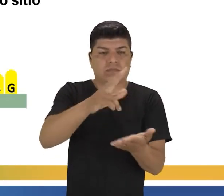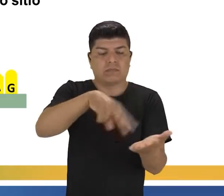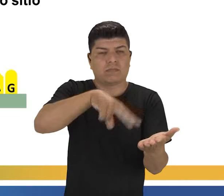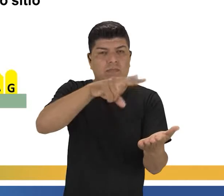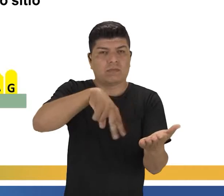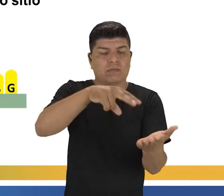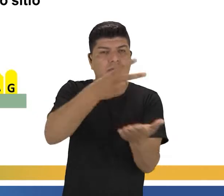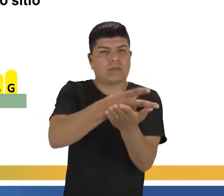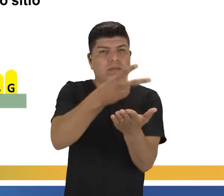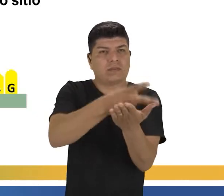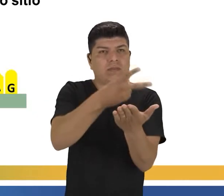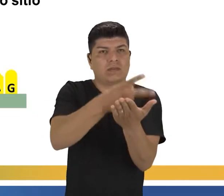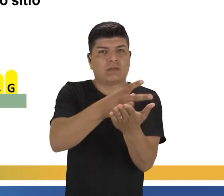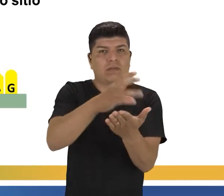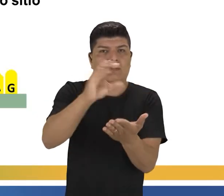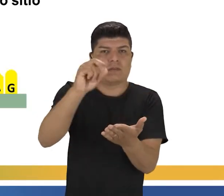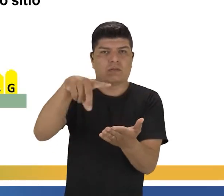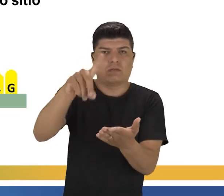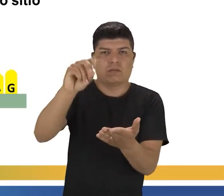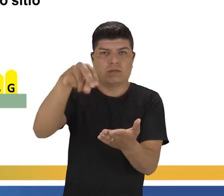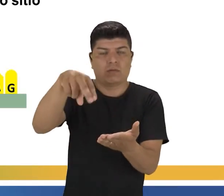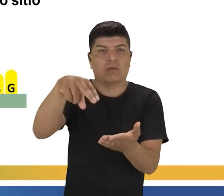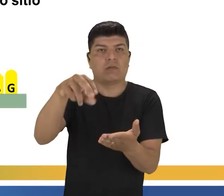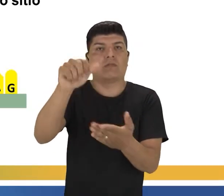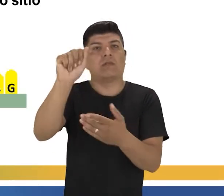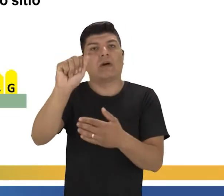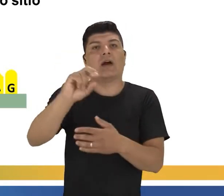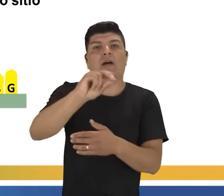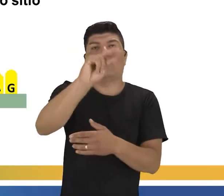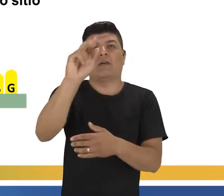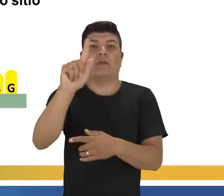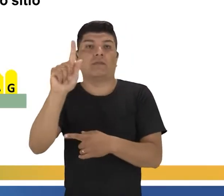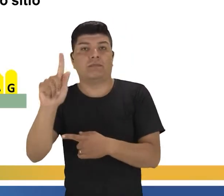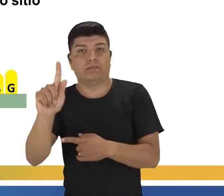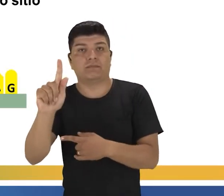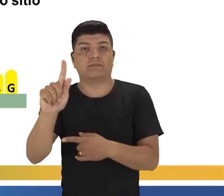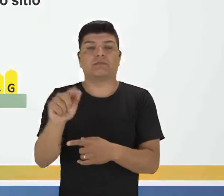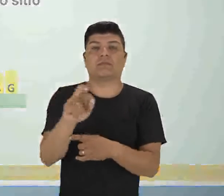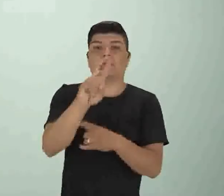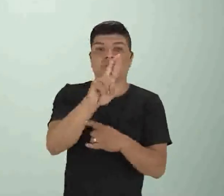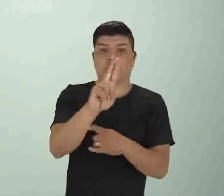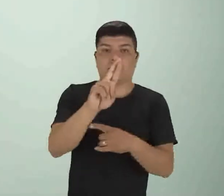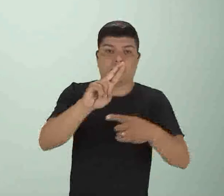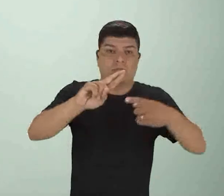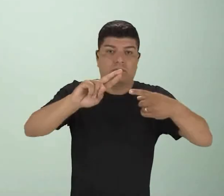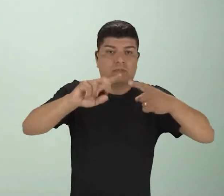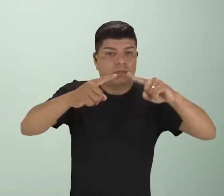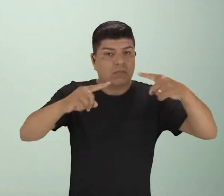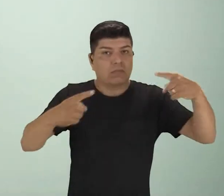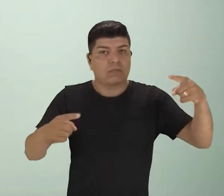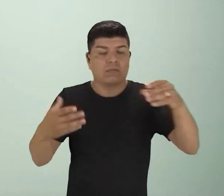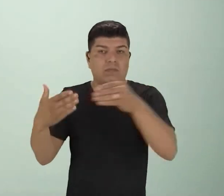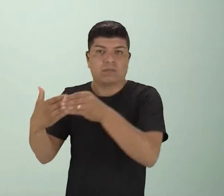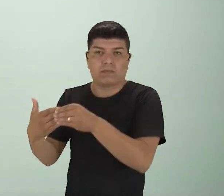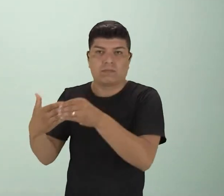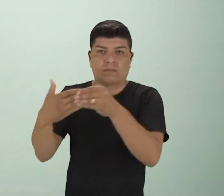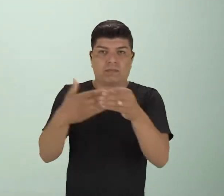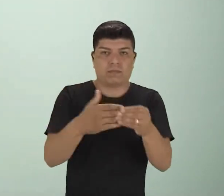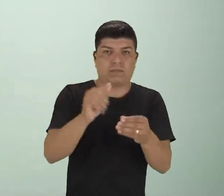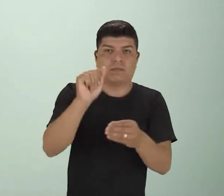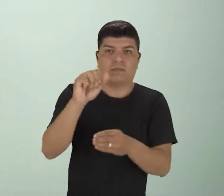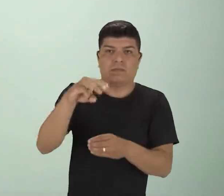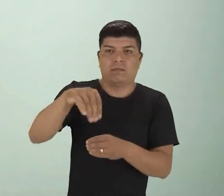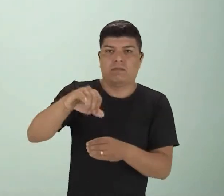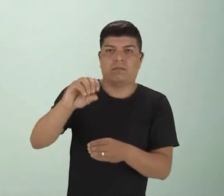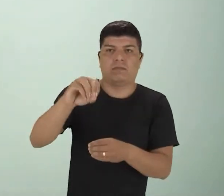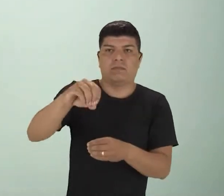leitura sempre pelo códon AUG, certo? O RNA transportador vai trazer o aminoácido que